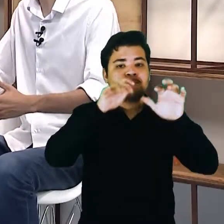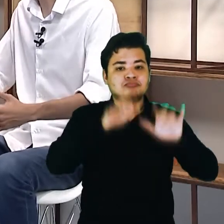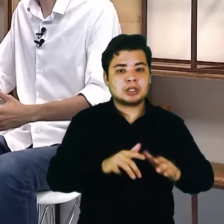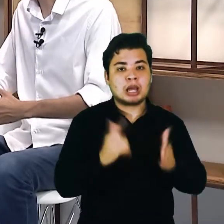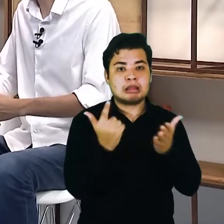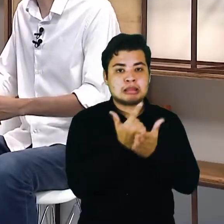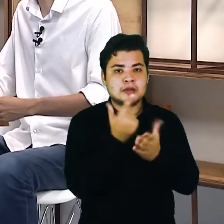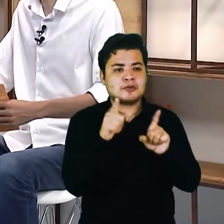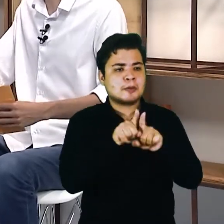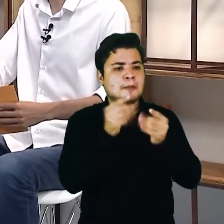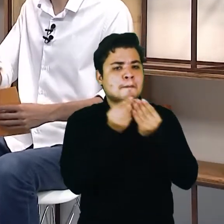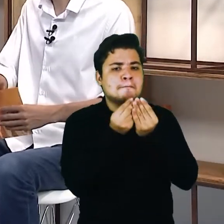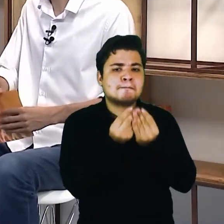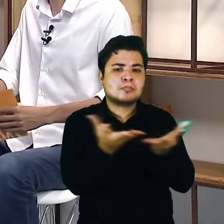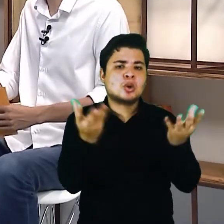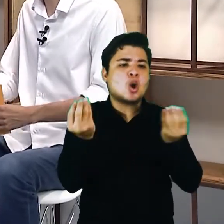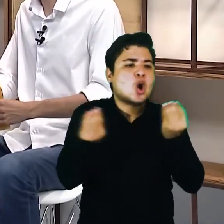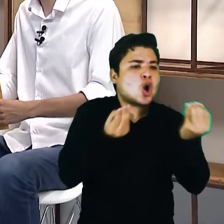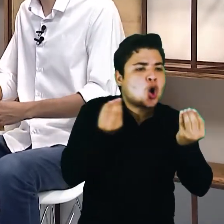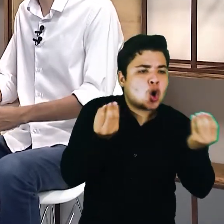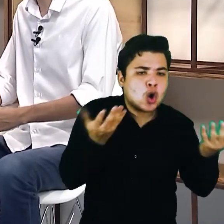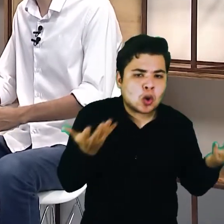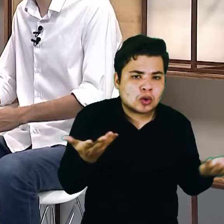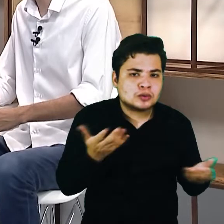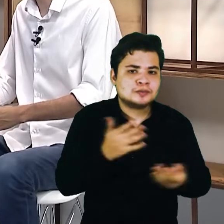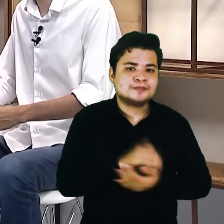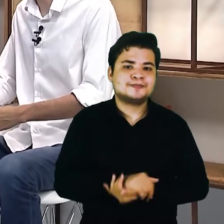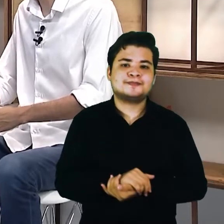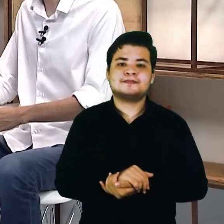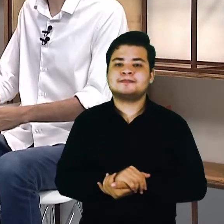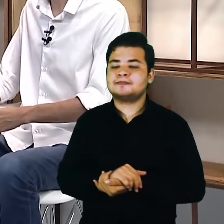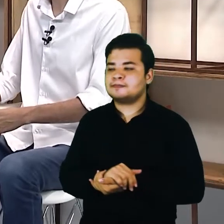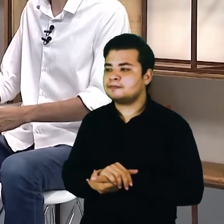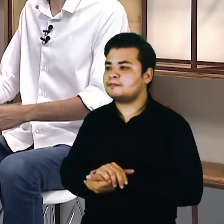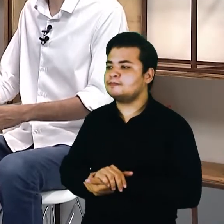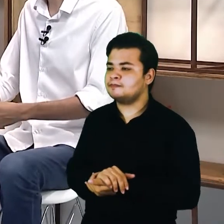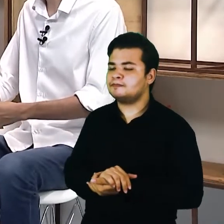de publicação. Como que foi toda essa história? Conta pra gente, por favor.